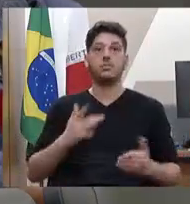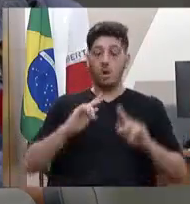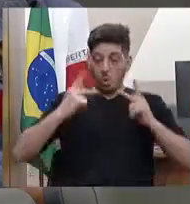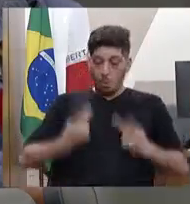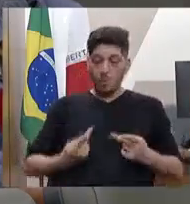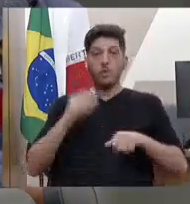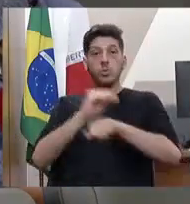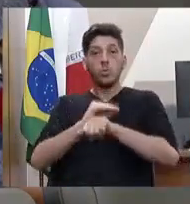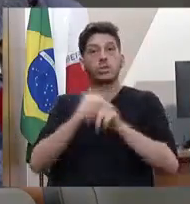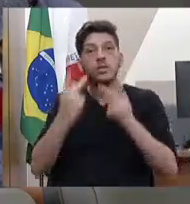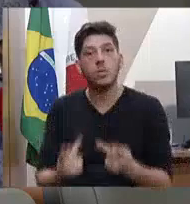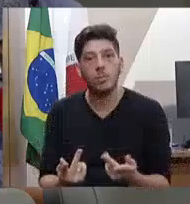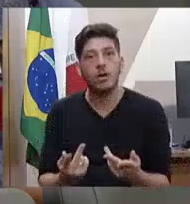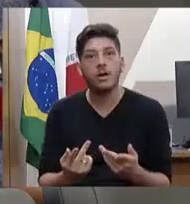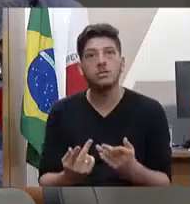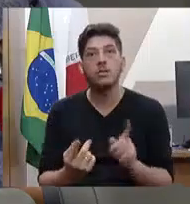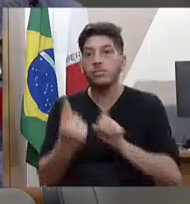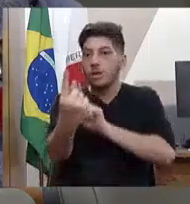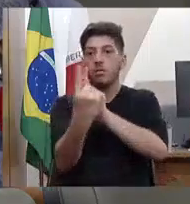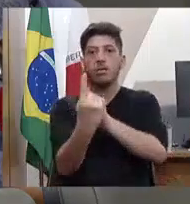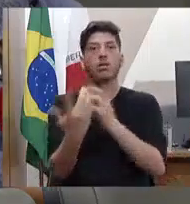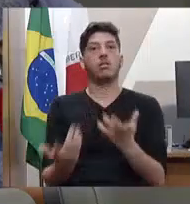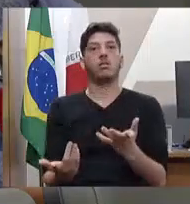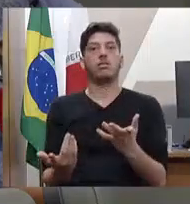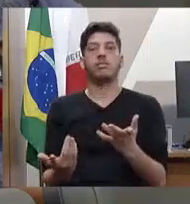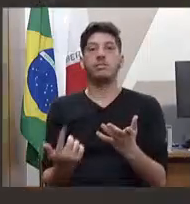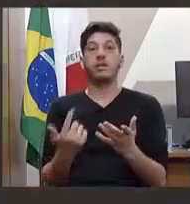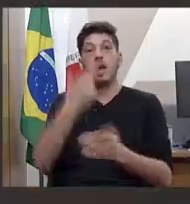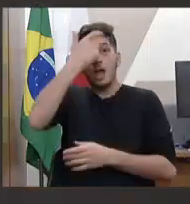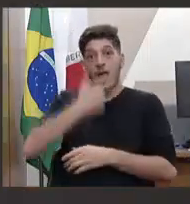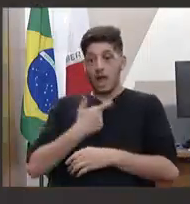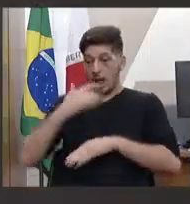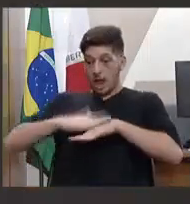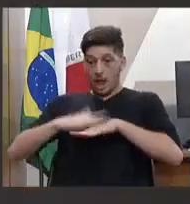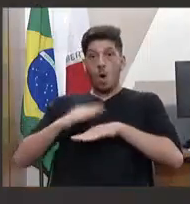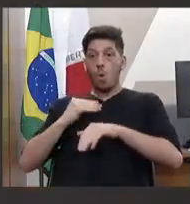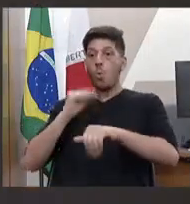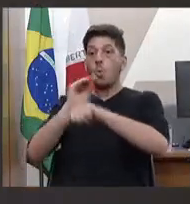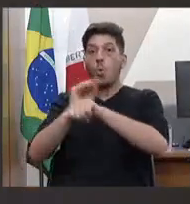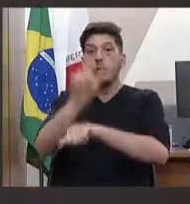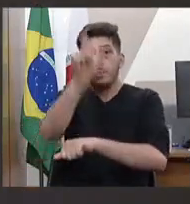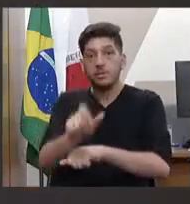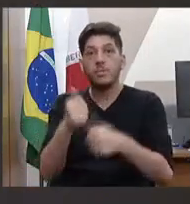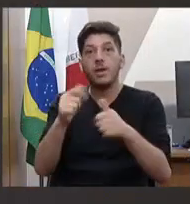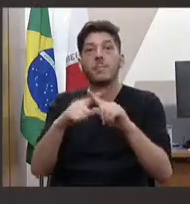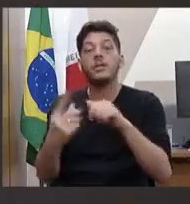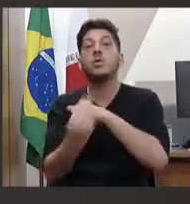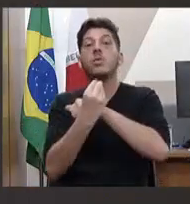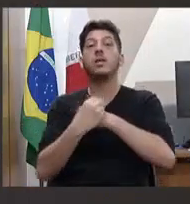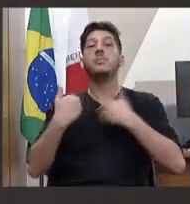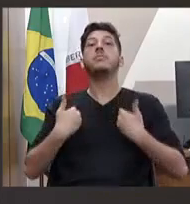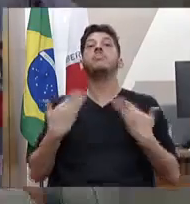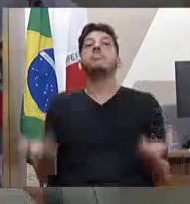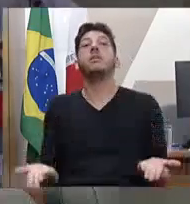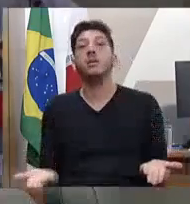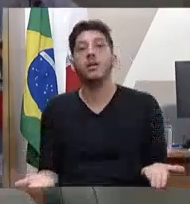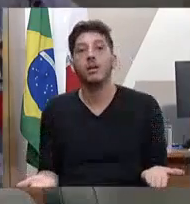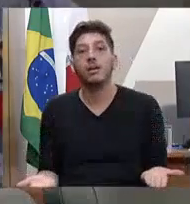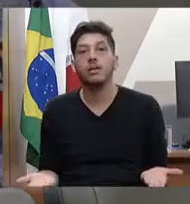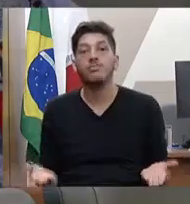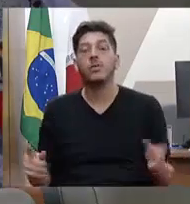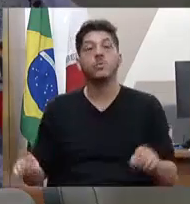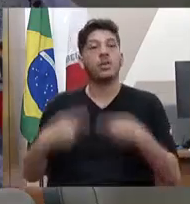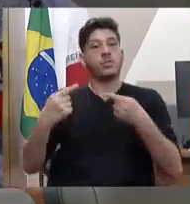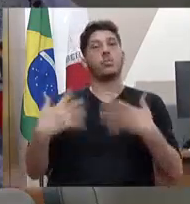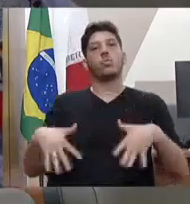nós temos que olhar para a gente que cuida isso eu acho que é Um Desafio grande que eu acho que o poder público